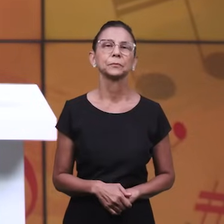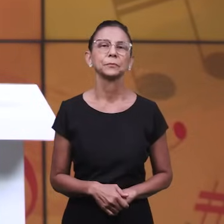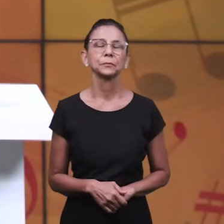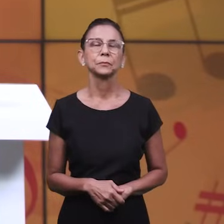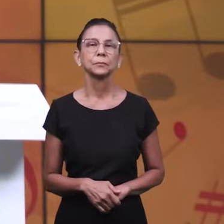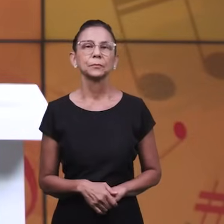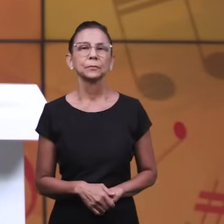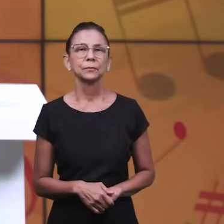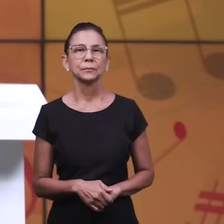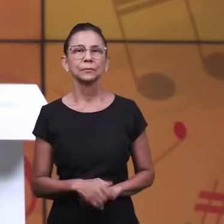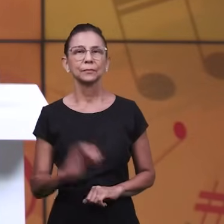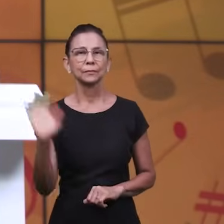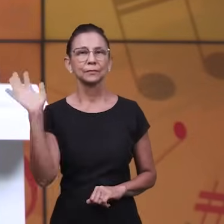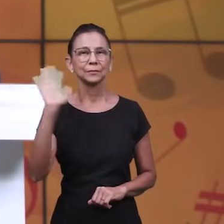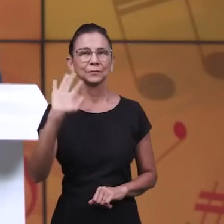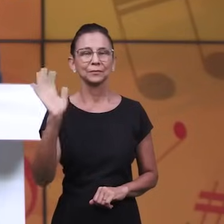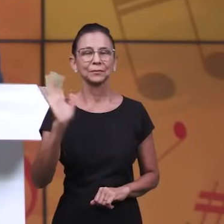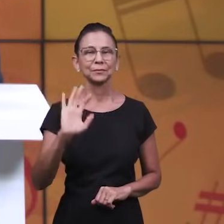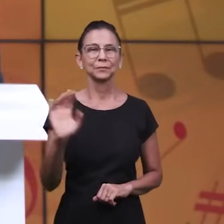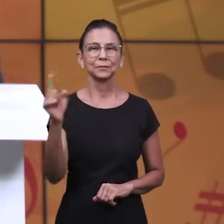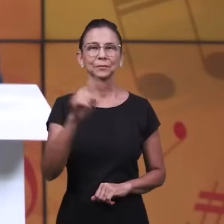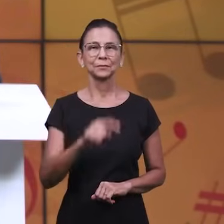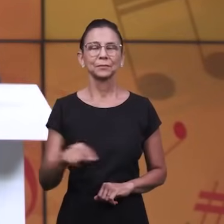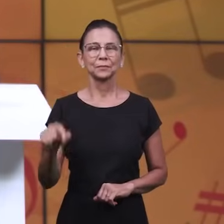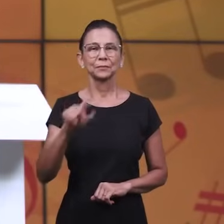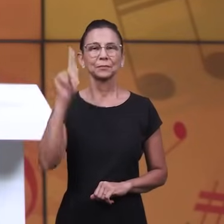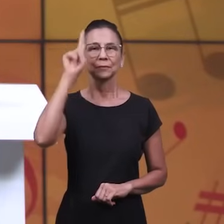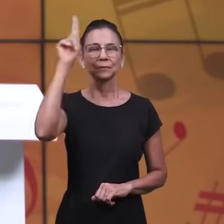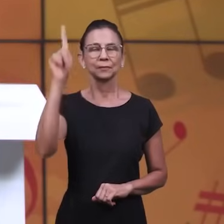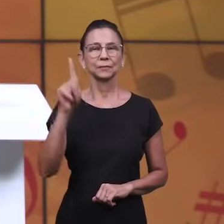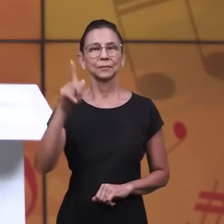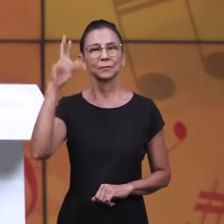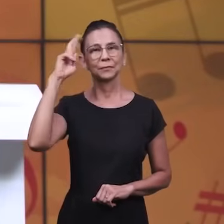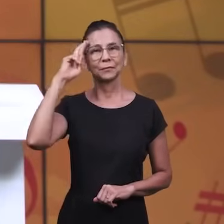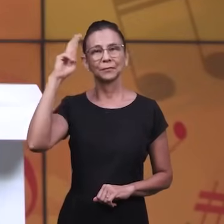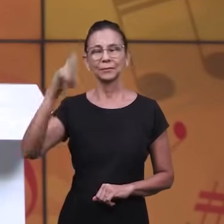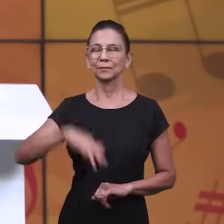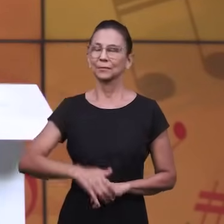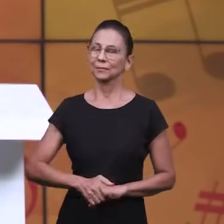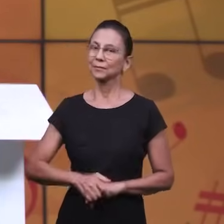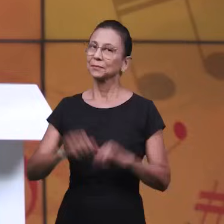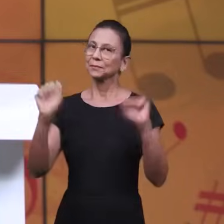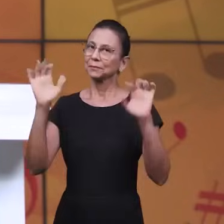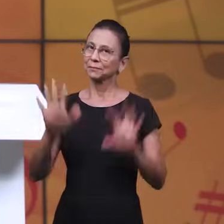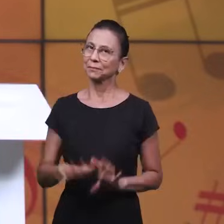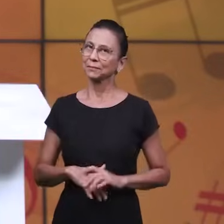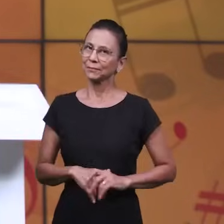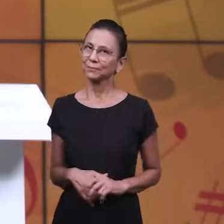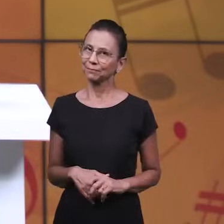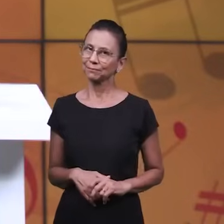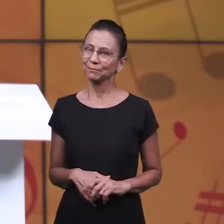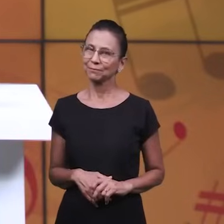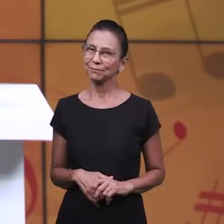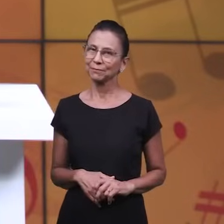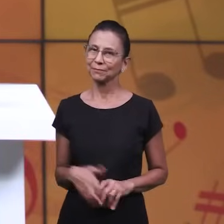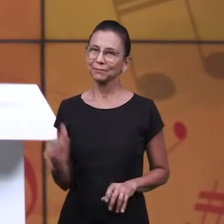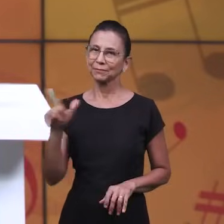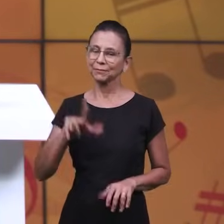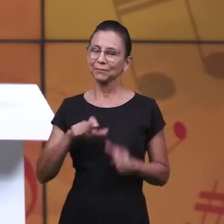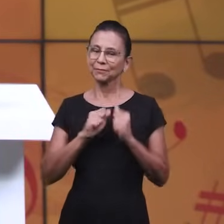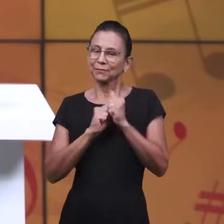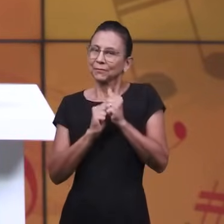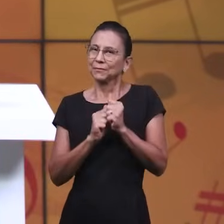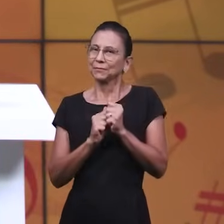Olá, classes, irmãos, a paz do Senhor. Que bênção! Já estamos juntos para mais uma aula.